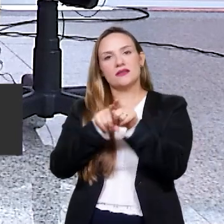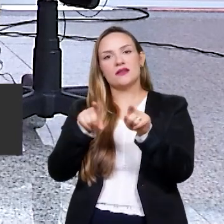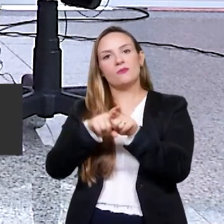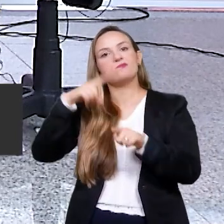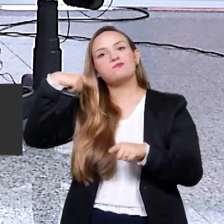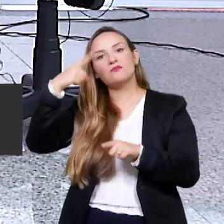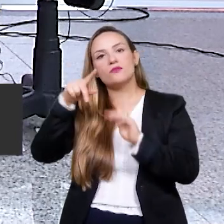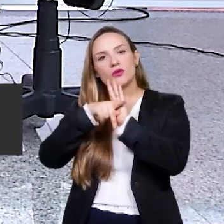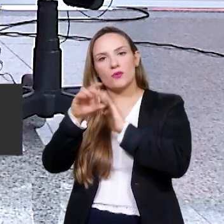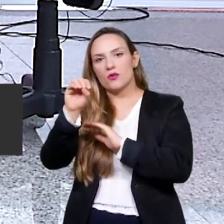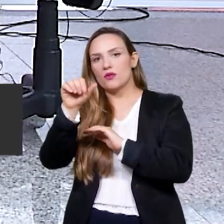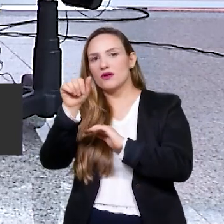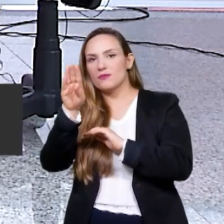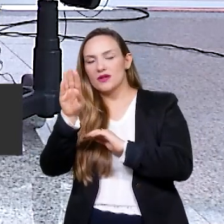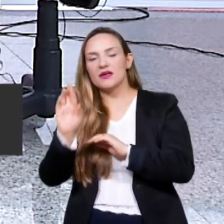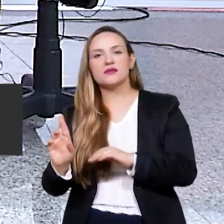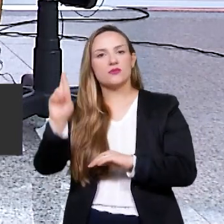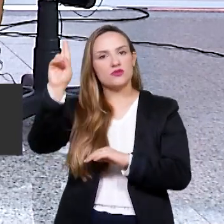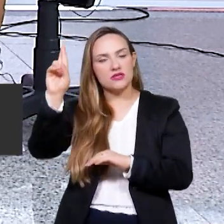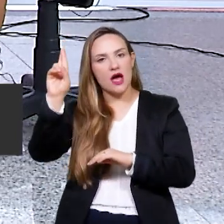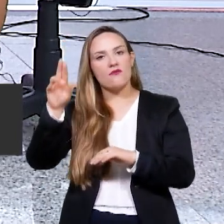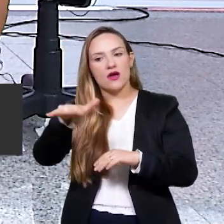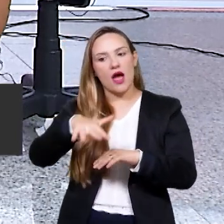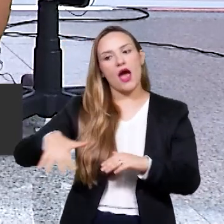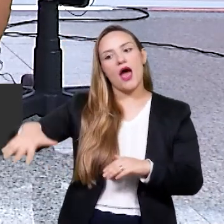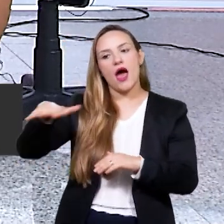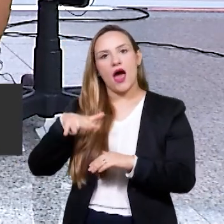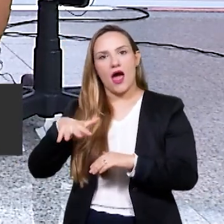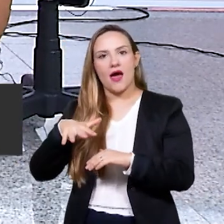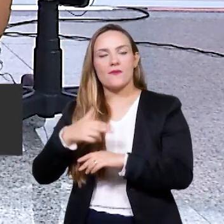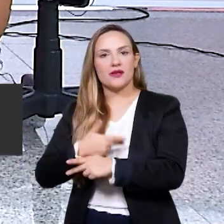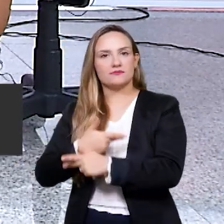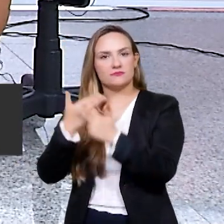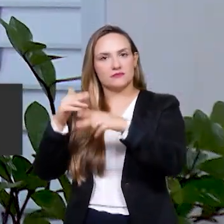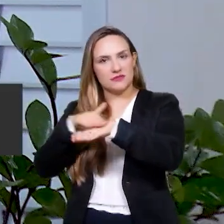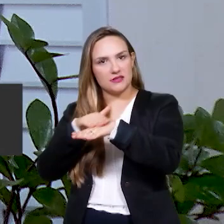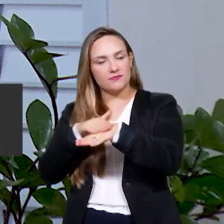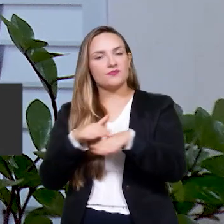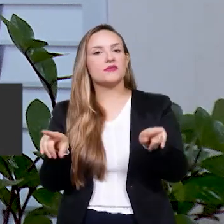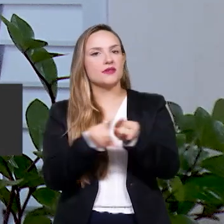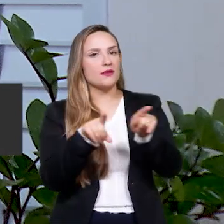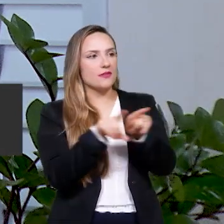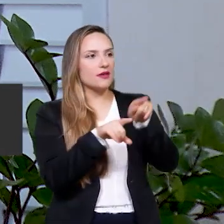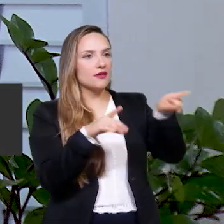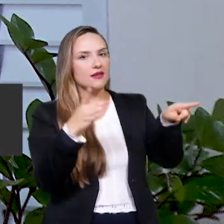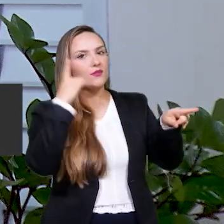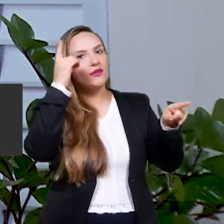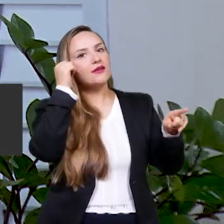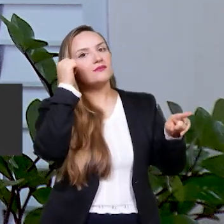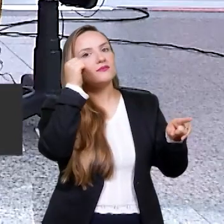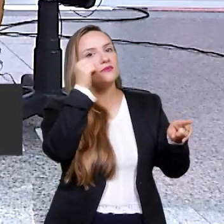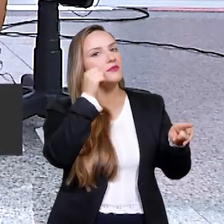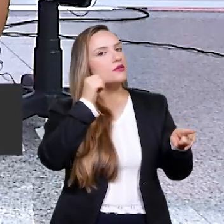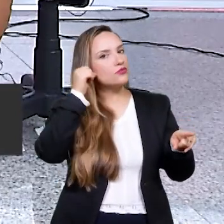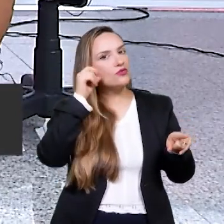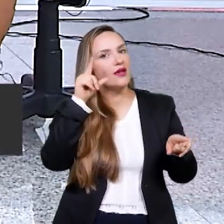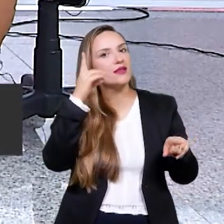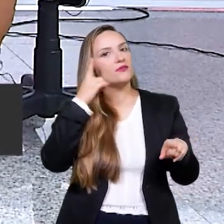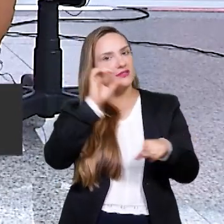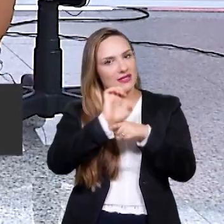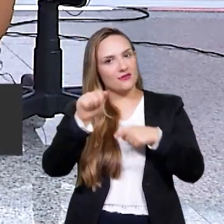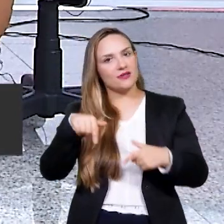da Igualdade Racial da OAB, seccional Mato Grosso do Sul, e conosco também o deputado estadual Amarildo Cruz.